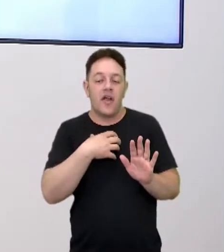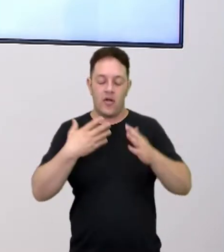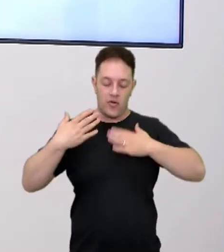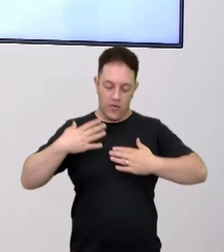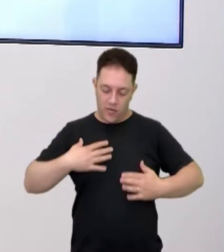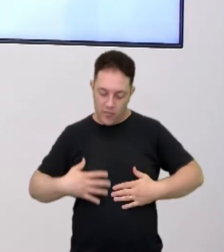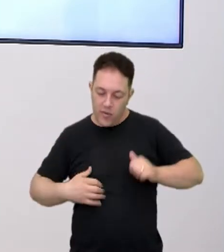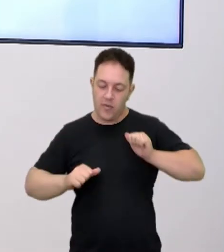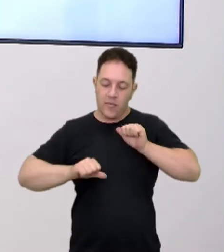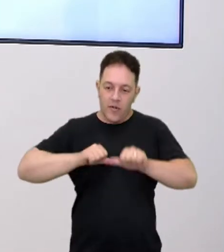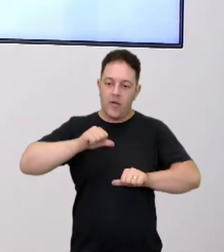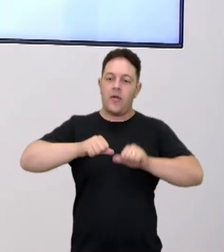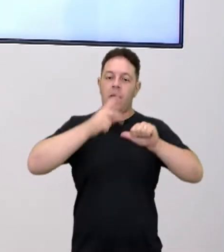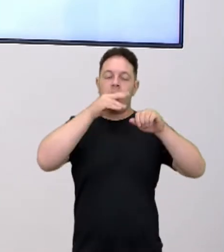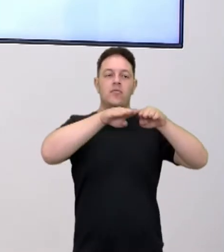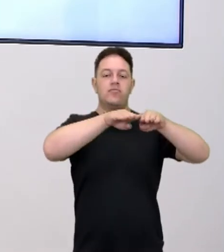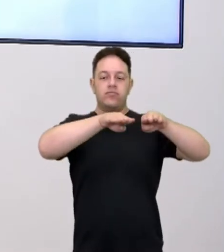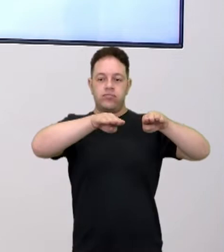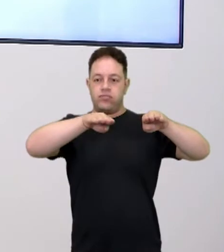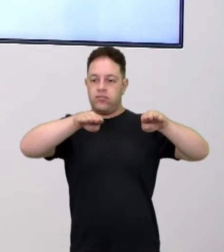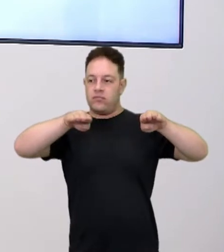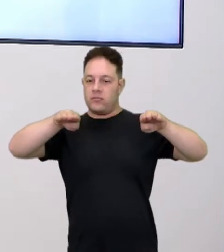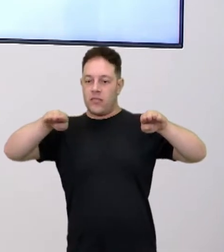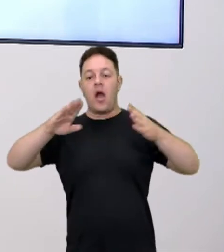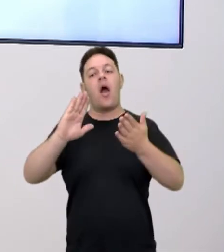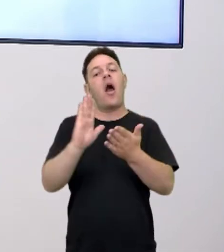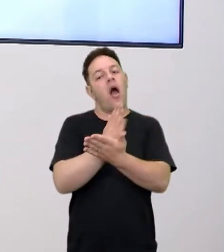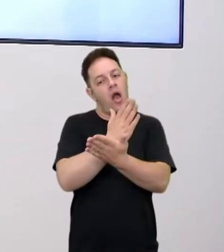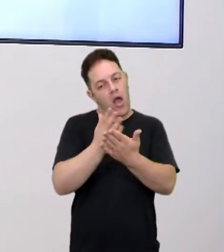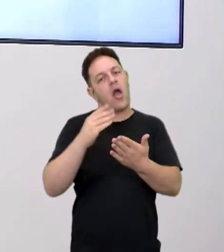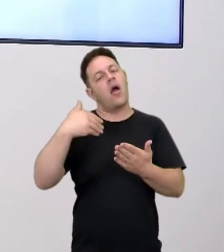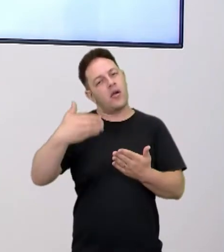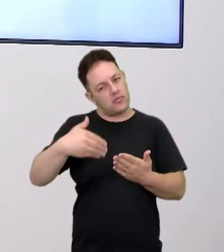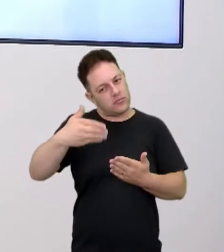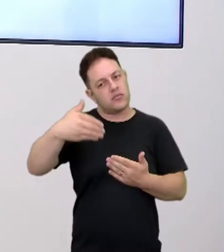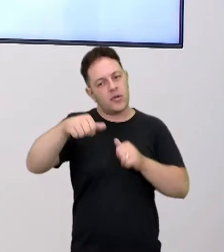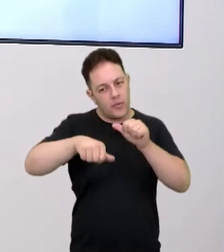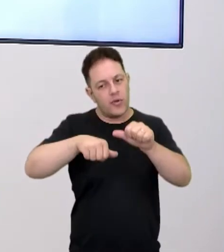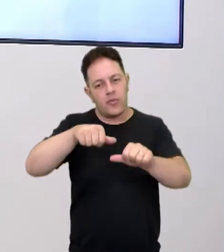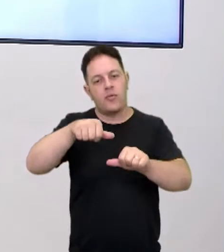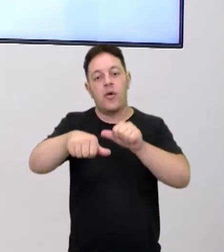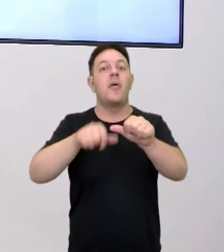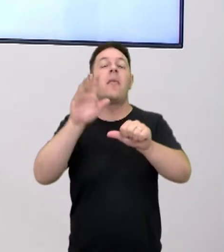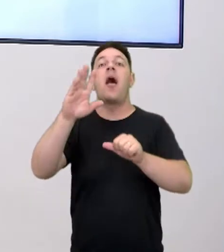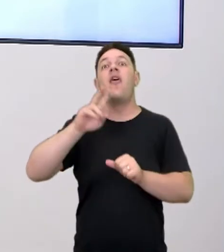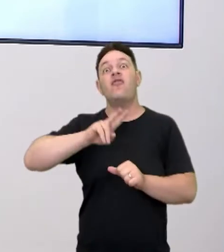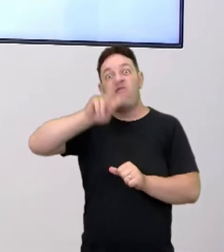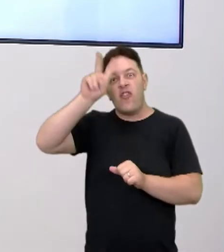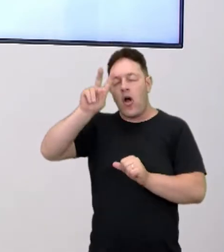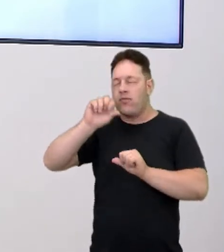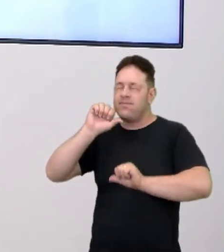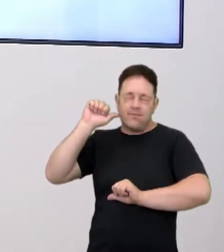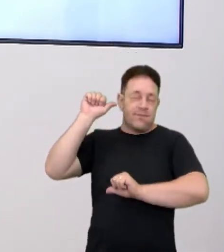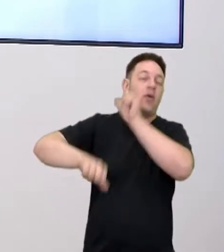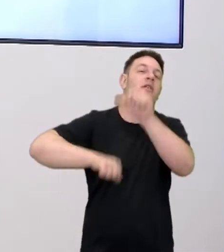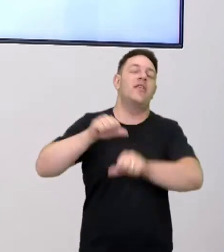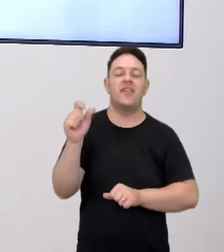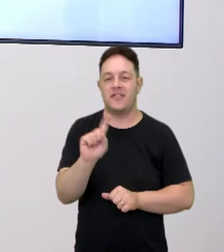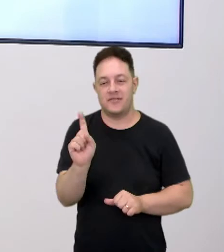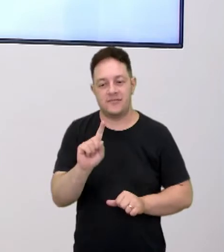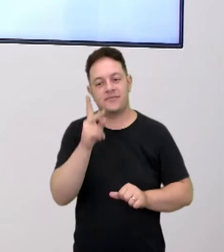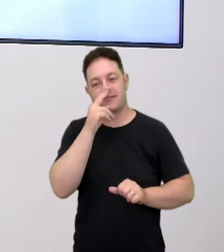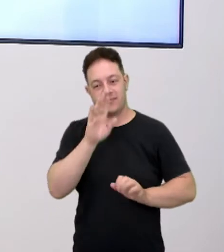vai estabilizar essas mudanças, né? Algumas ainda vão acontecer, mas não na proporção que a gente tem na adolescência.